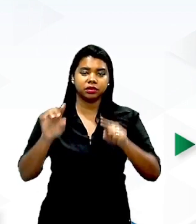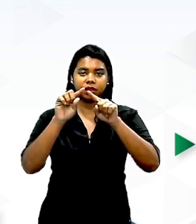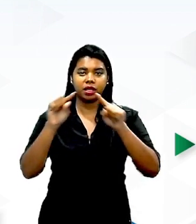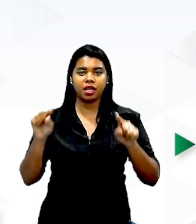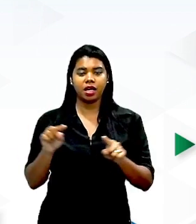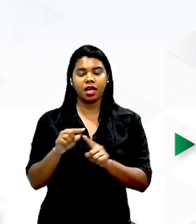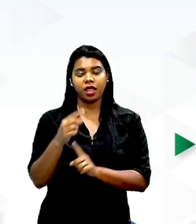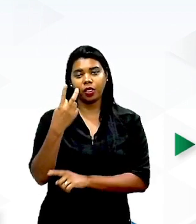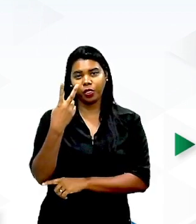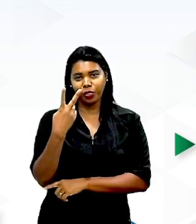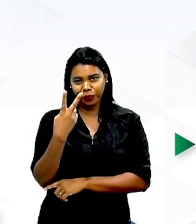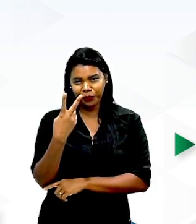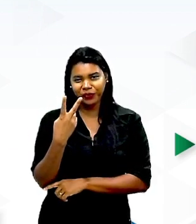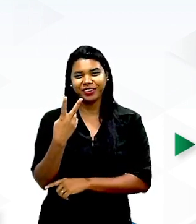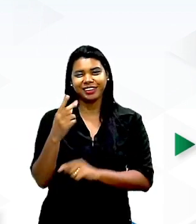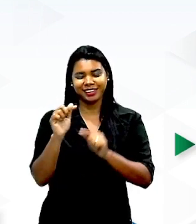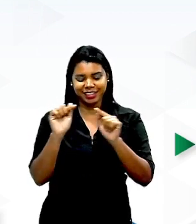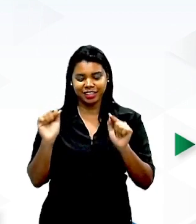dois triângulos